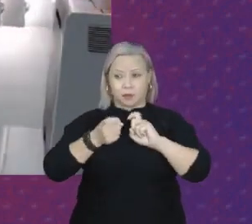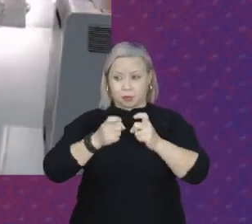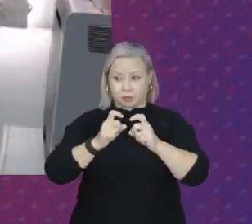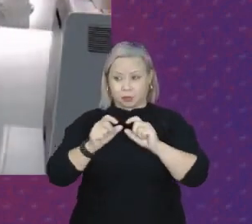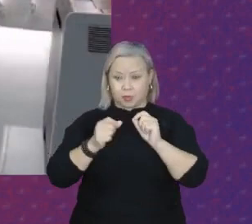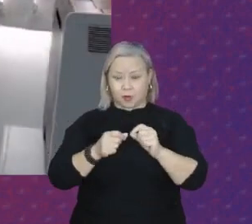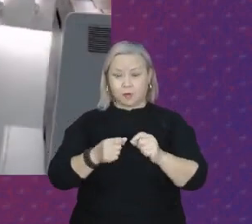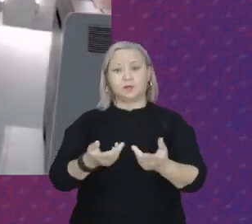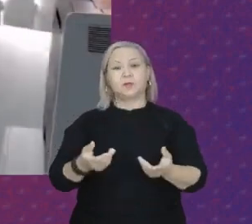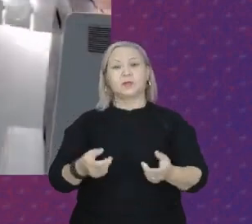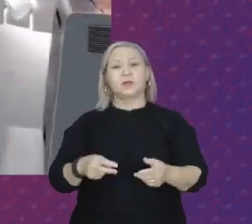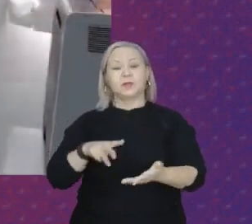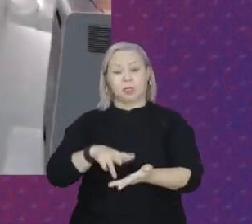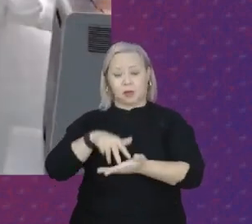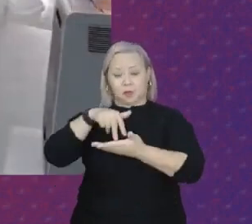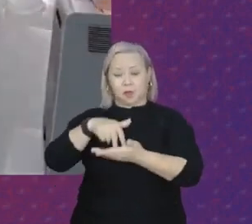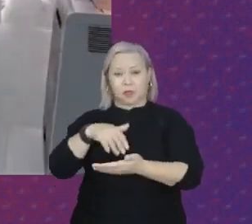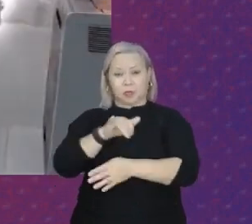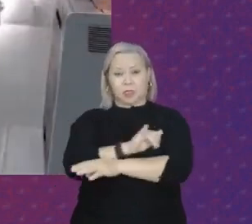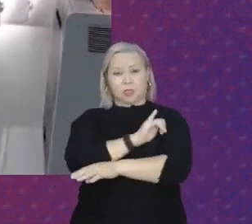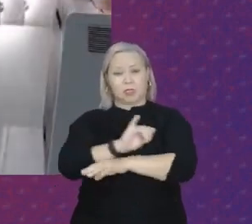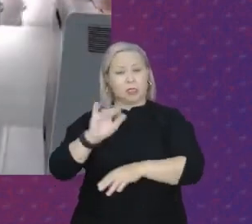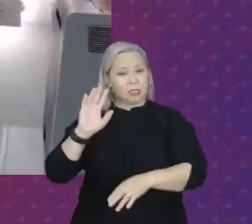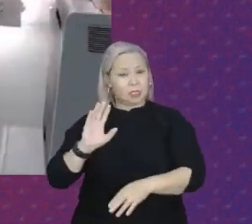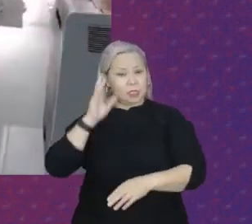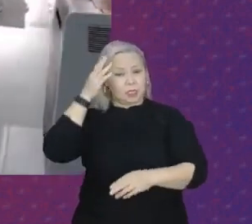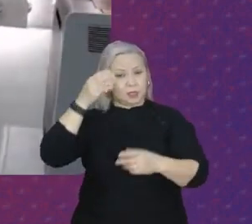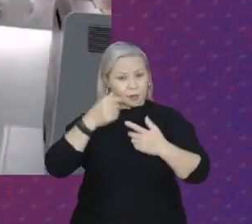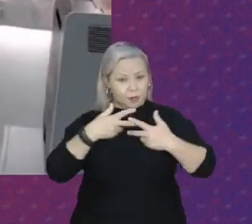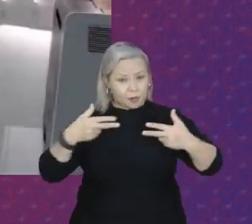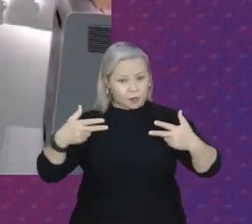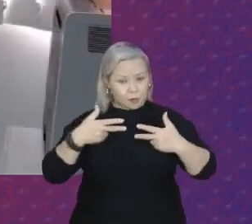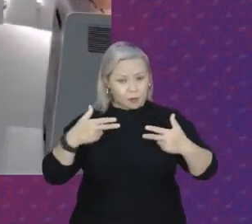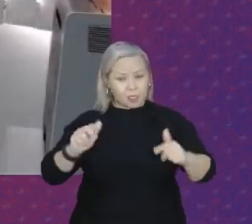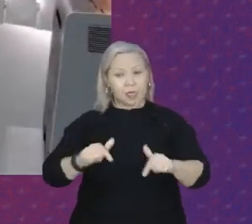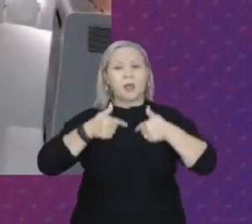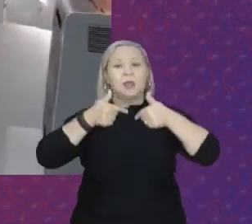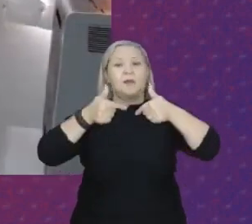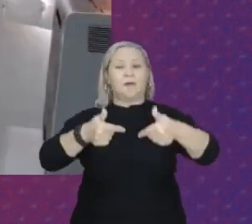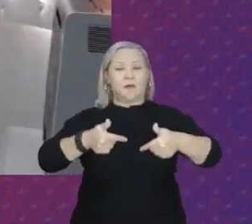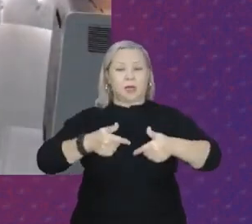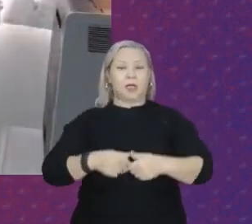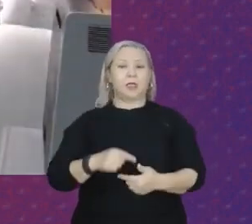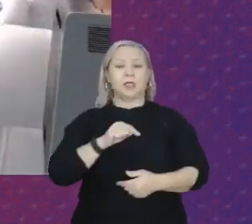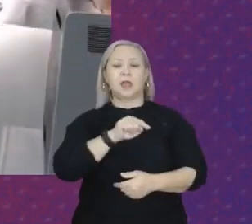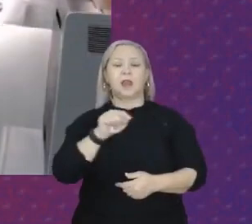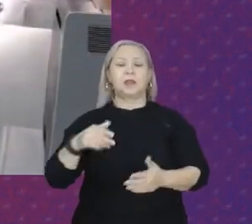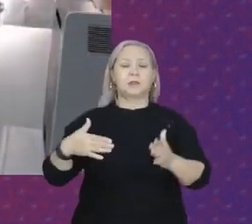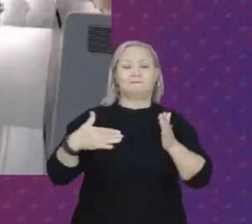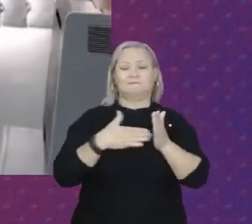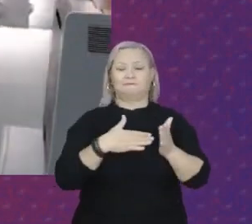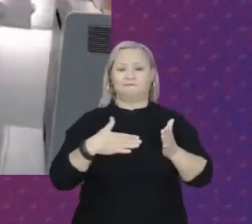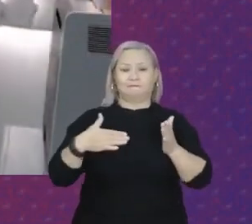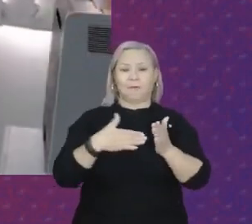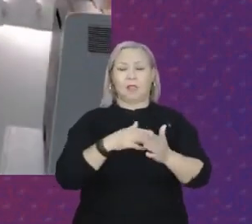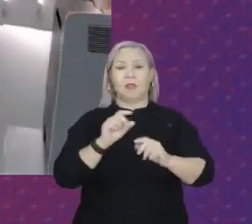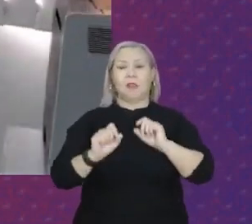posições estratégicas e de tomada de decisão, enfrenta esses obstáculos que